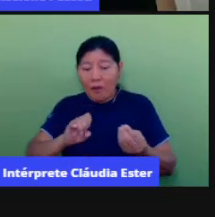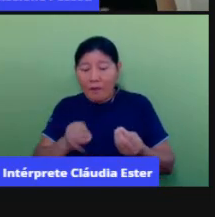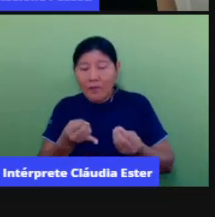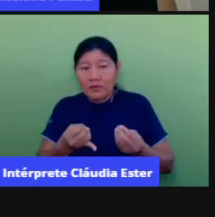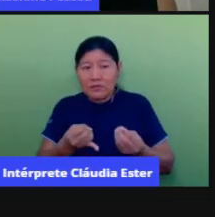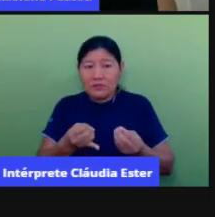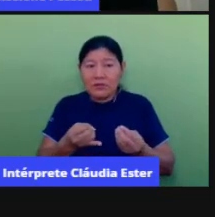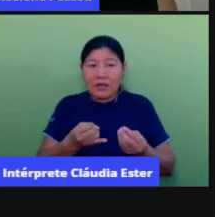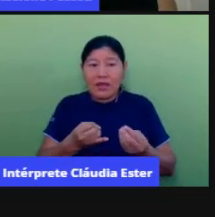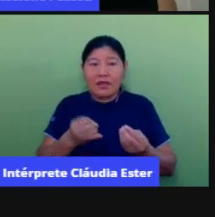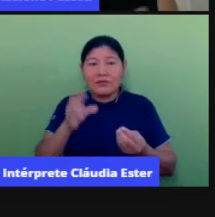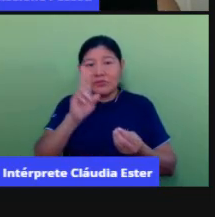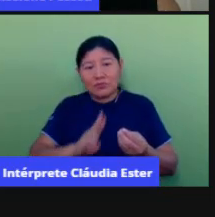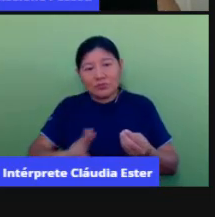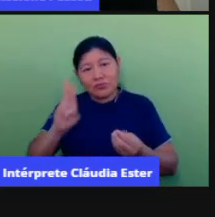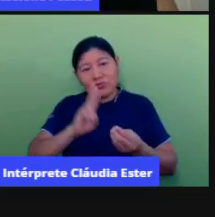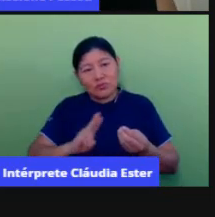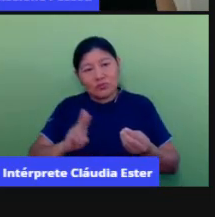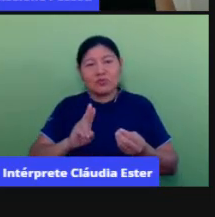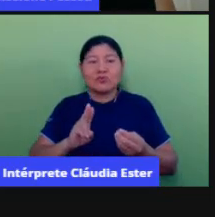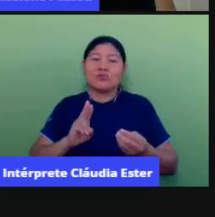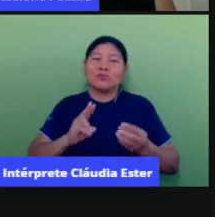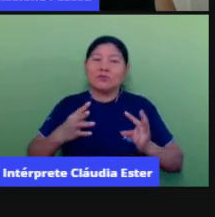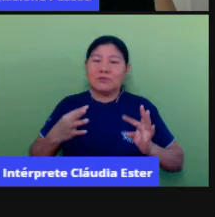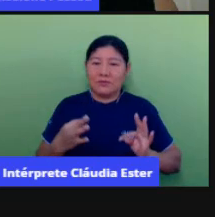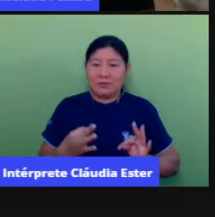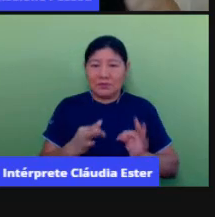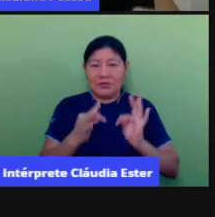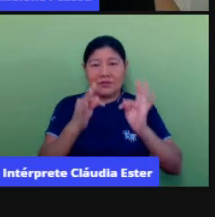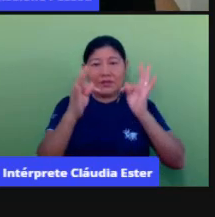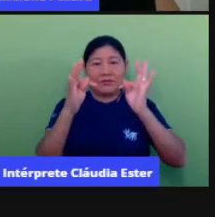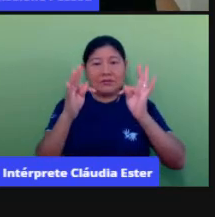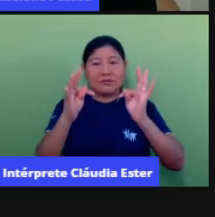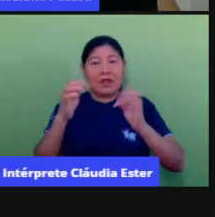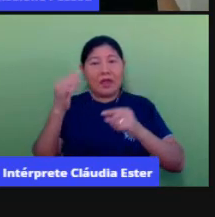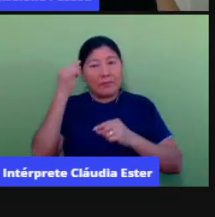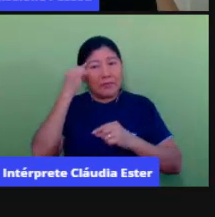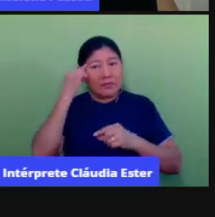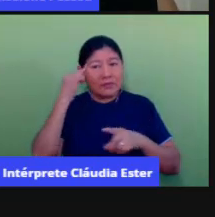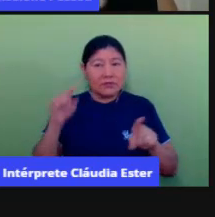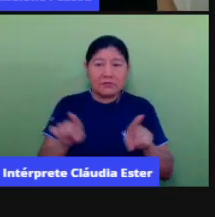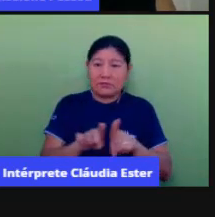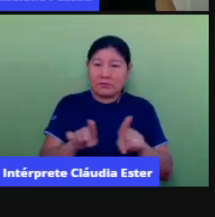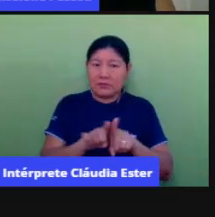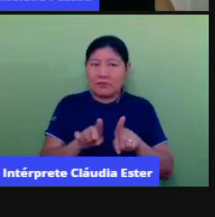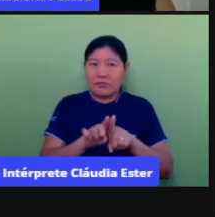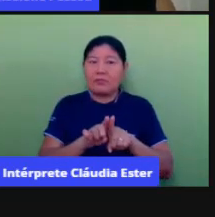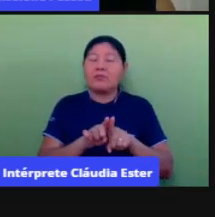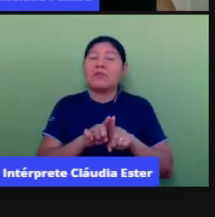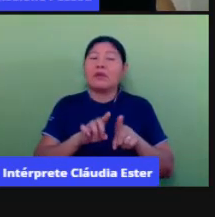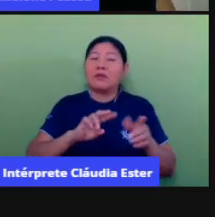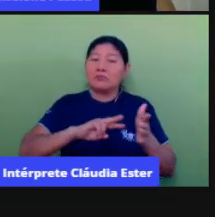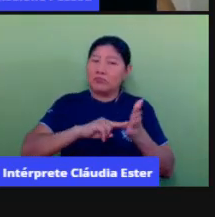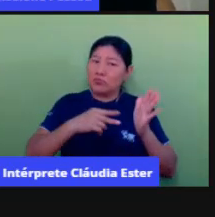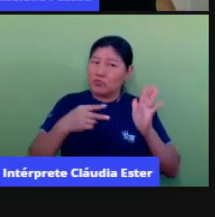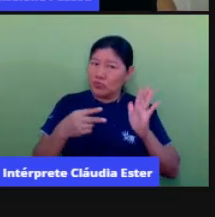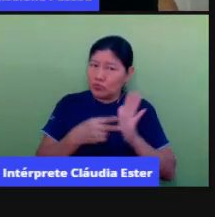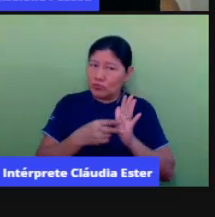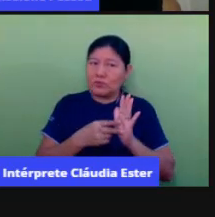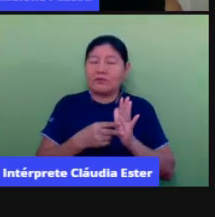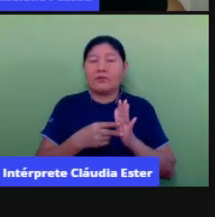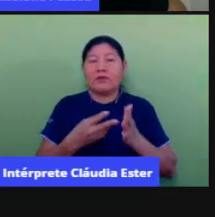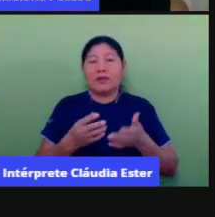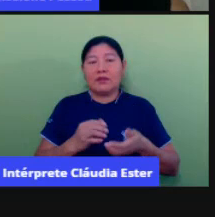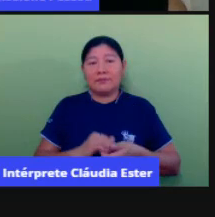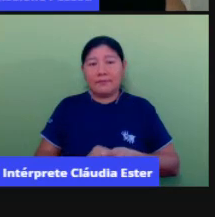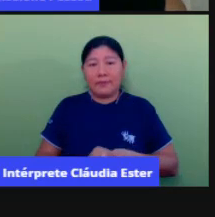digitais, pensando isso de uma forma não presencial. Daí a Mai quer ressaltar um Só volta detalhe. um pouquinho, por